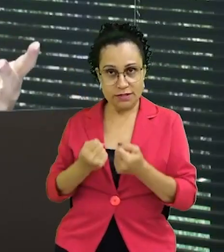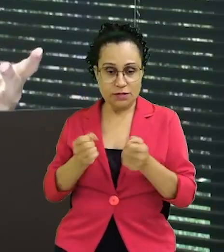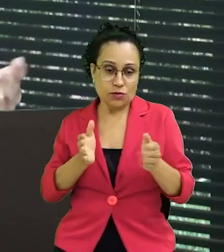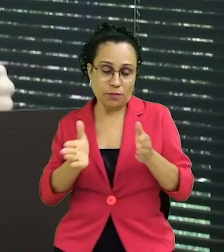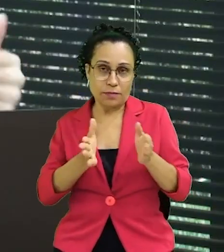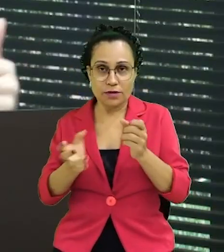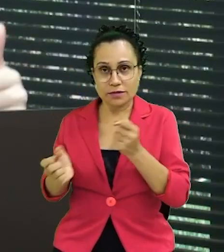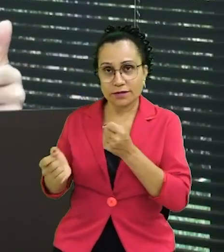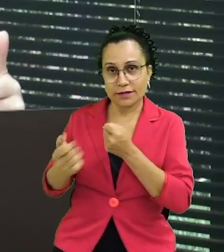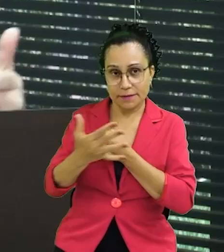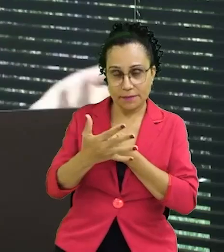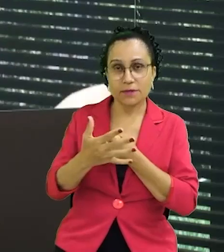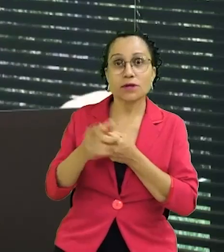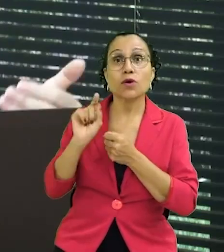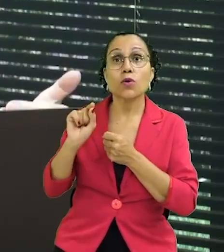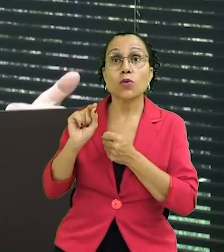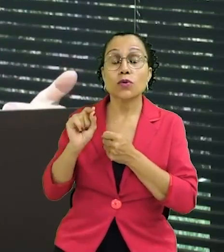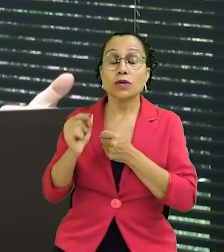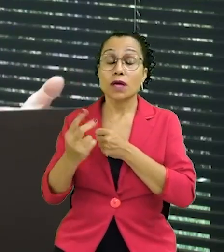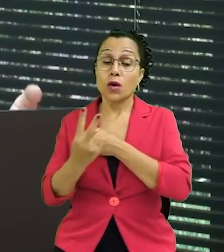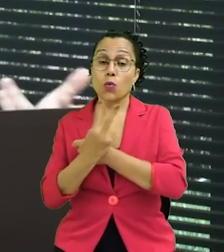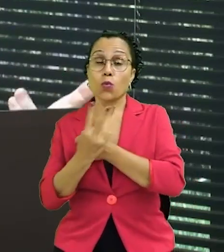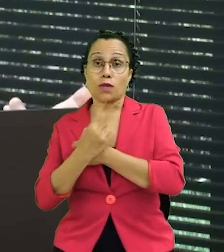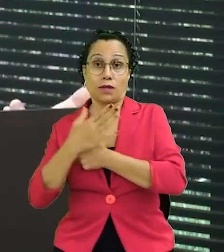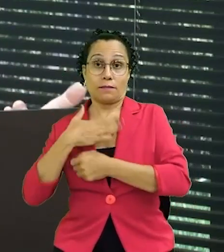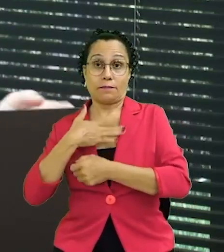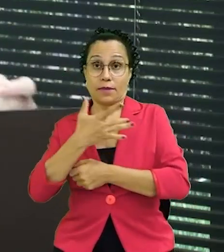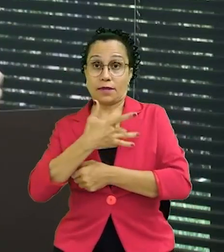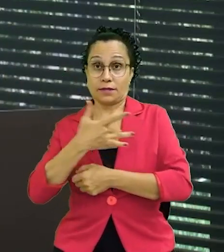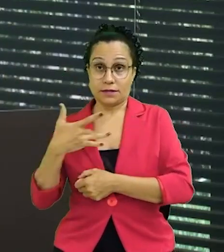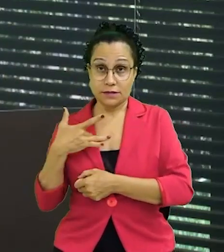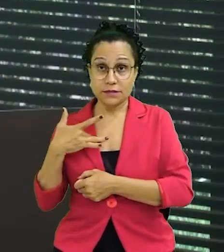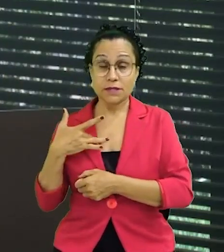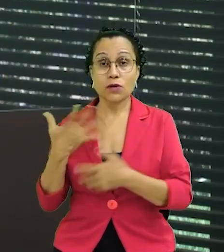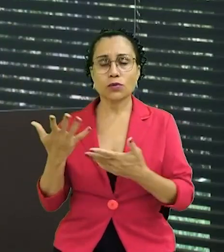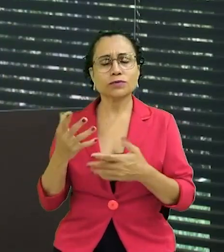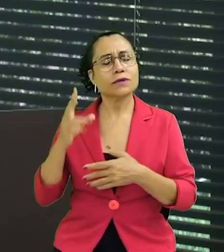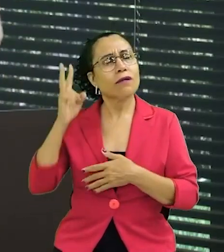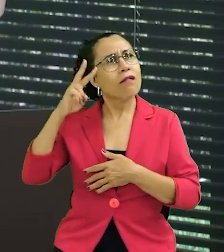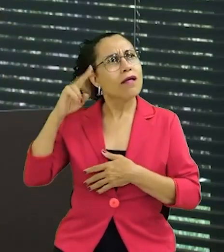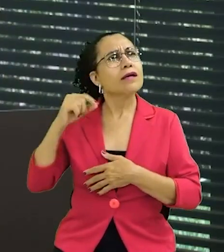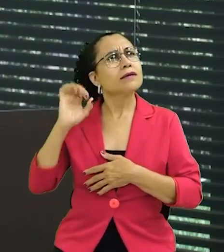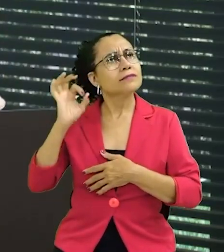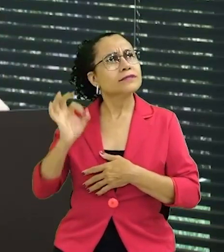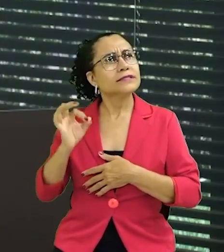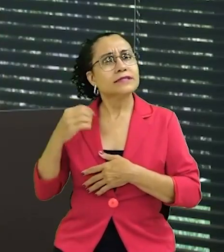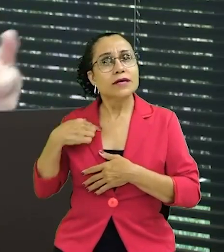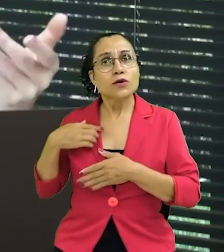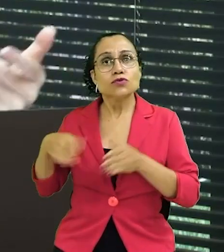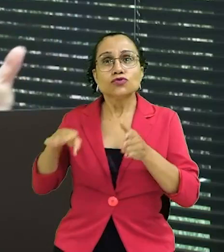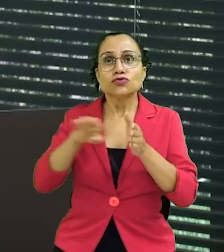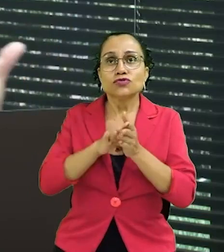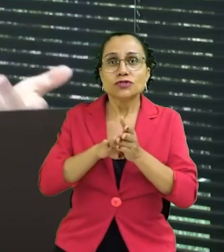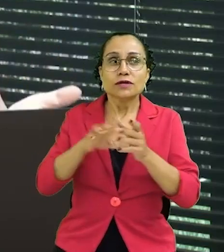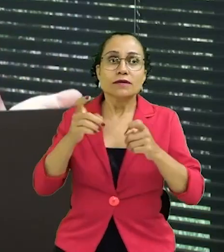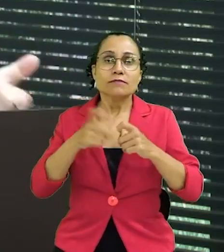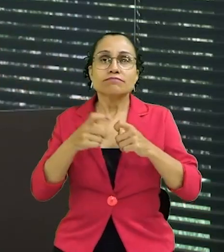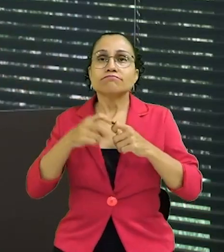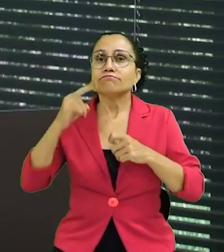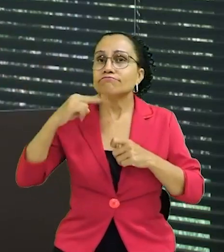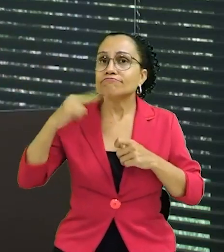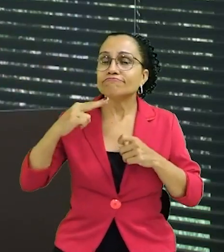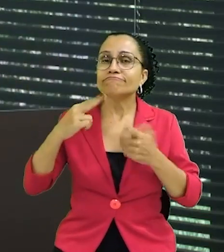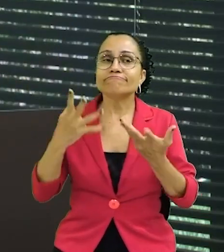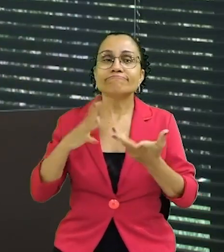a pandemia foi justamente o cuidado com a minha saúde, esse olhar. E eu lembro muito bem quando eu cheguei na nutricionista para adaptar,